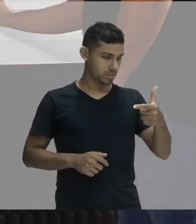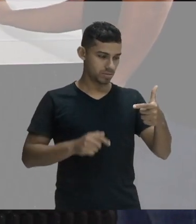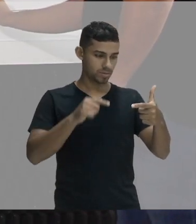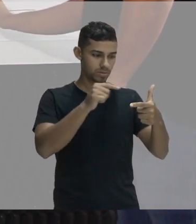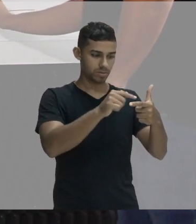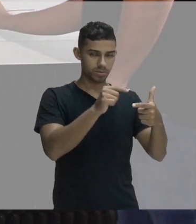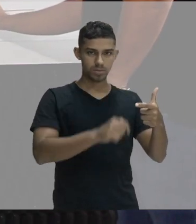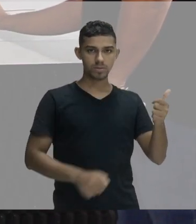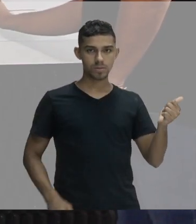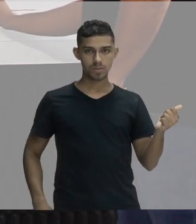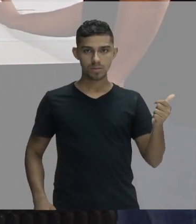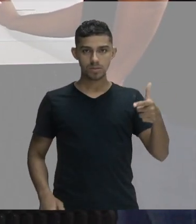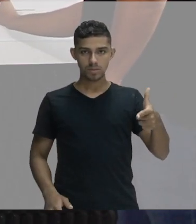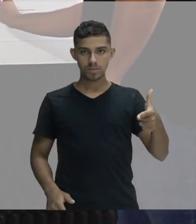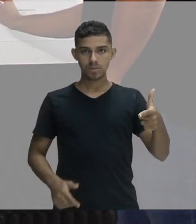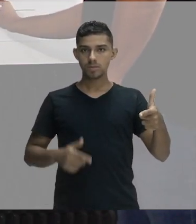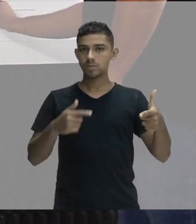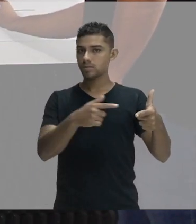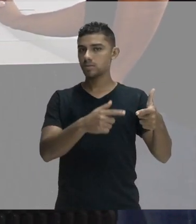sabores